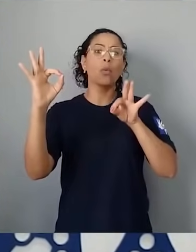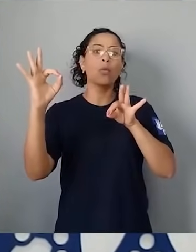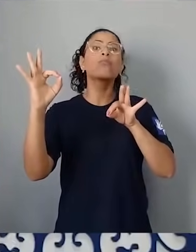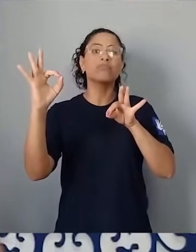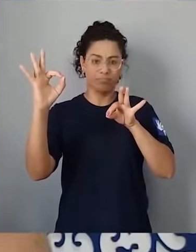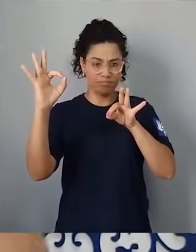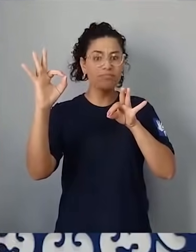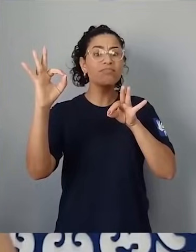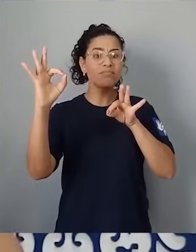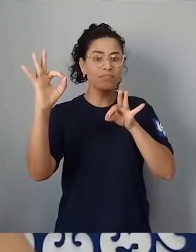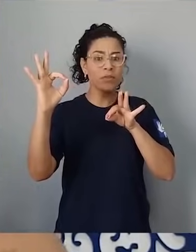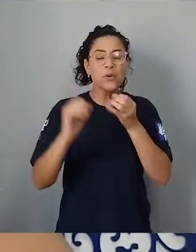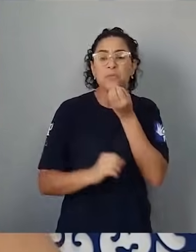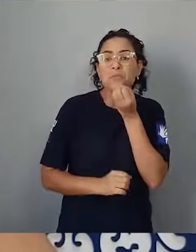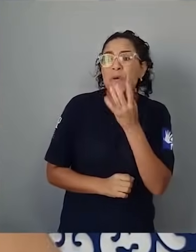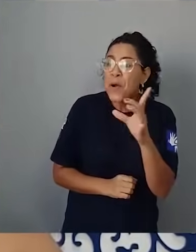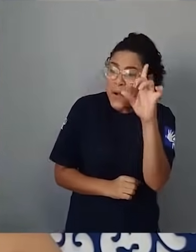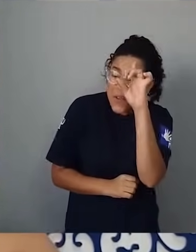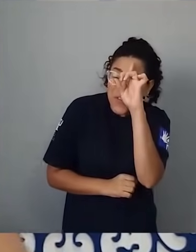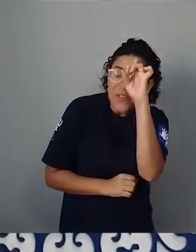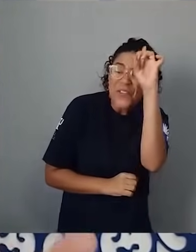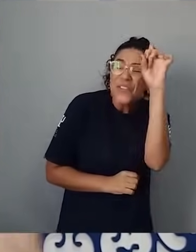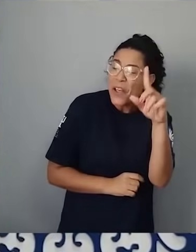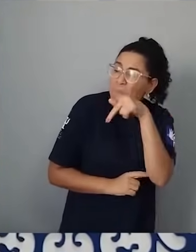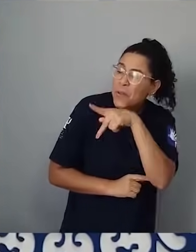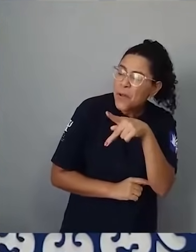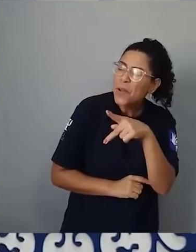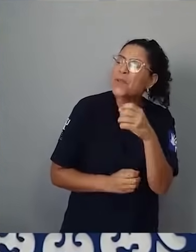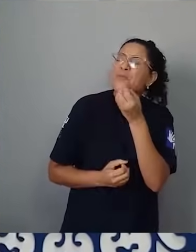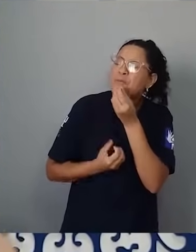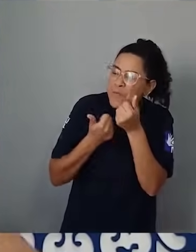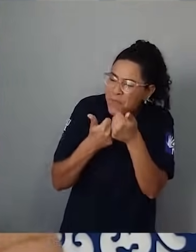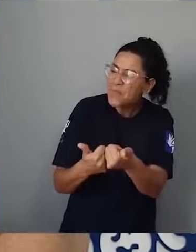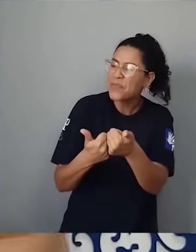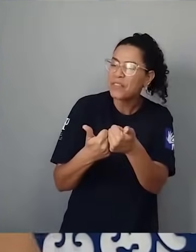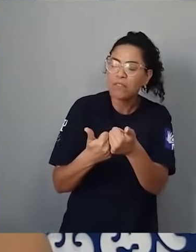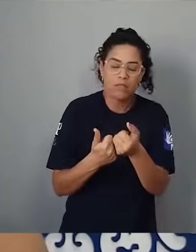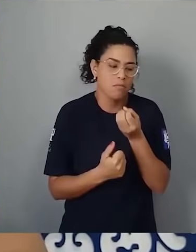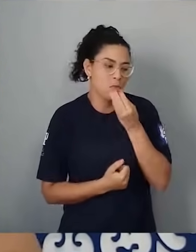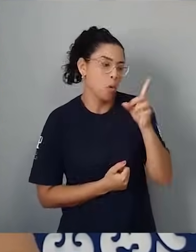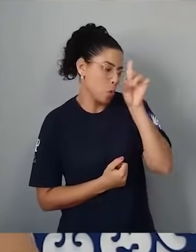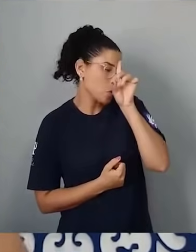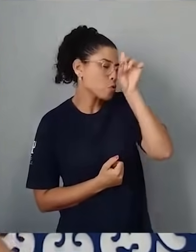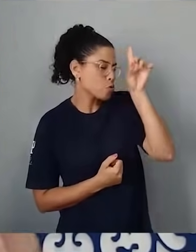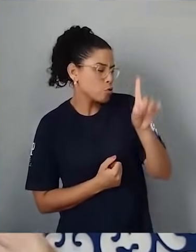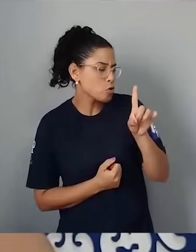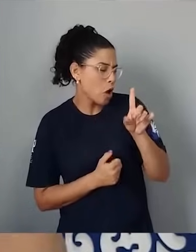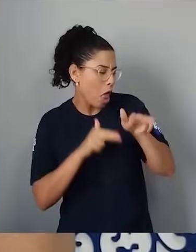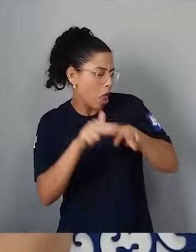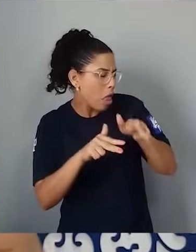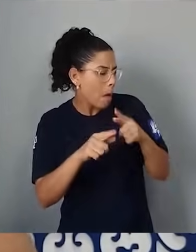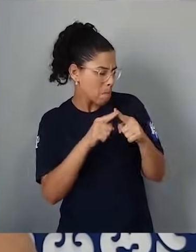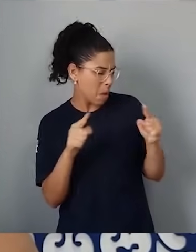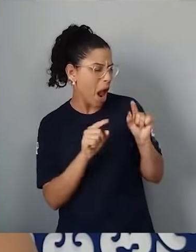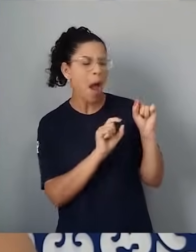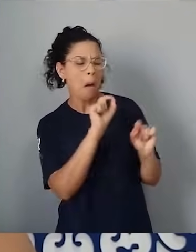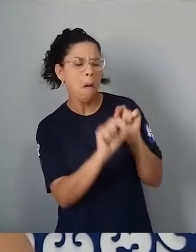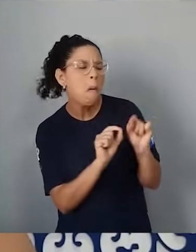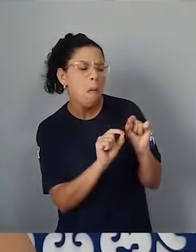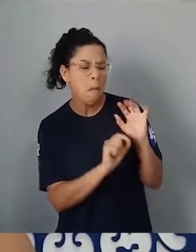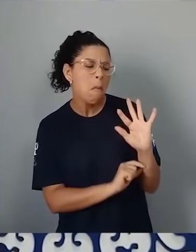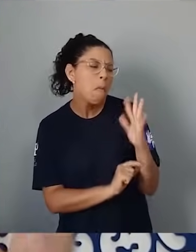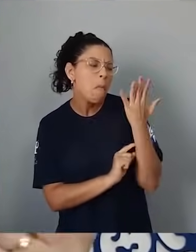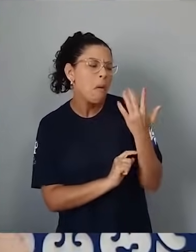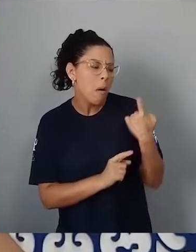Florestal. Bom dia, professor! Como vai o senhor? Bom dia, camaleão! Mas o que é isso, meu